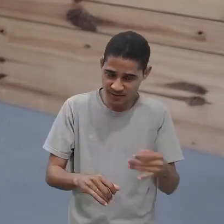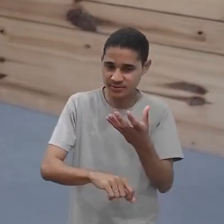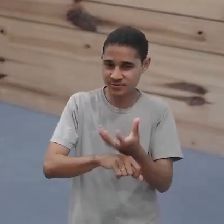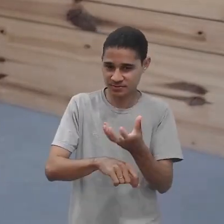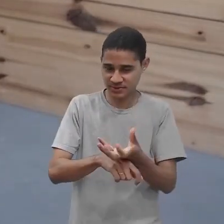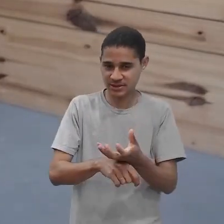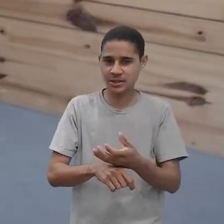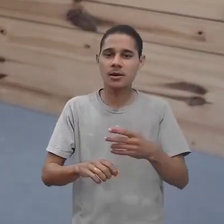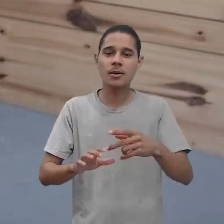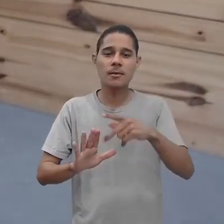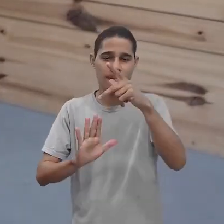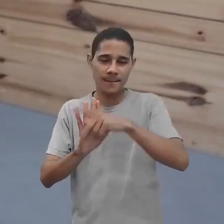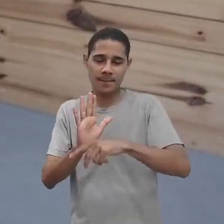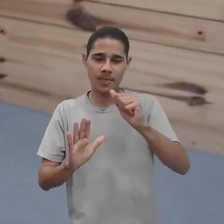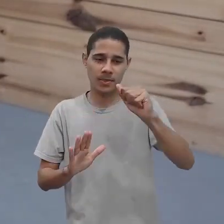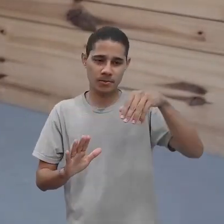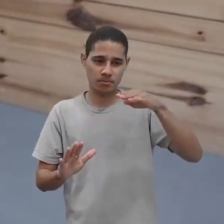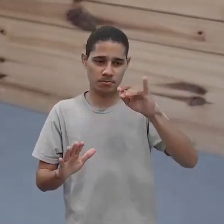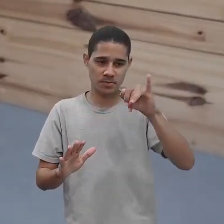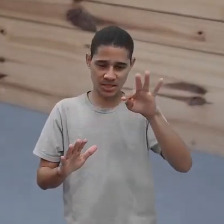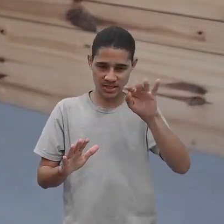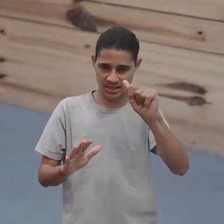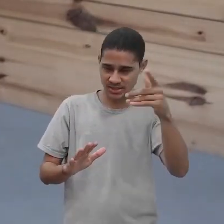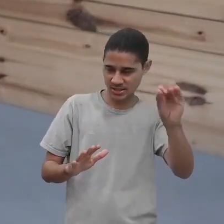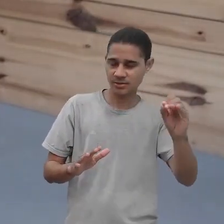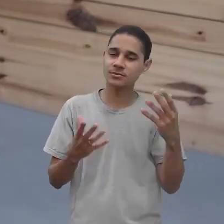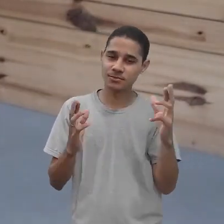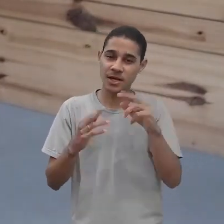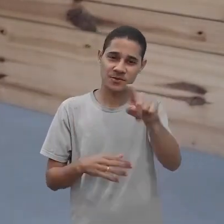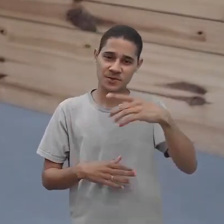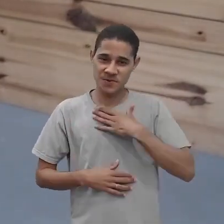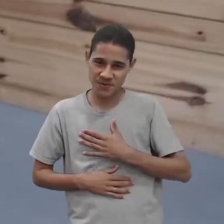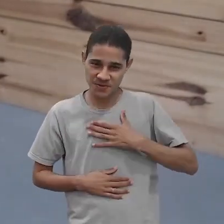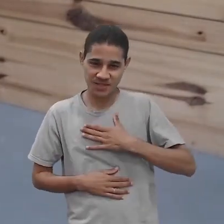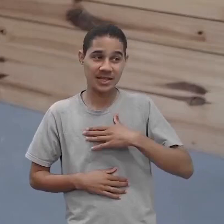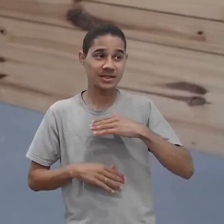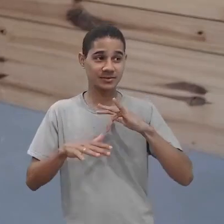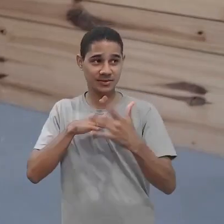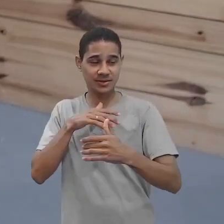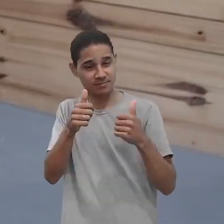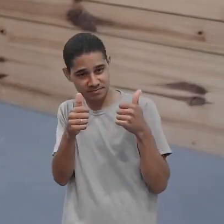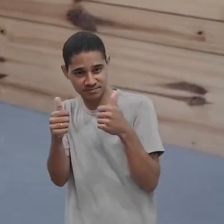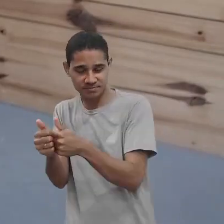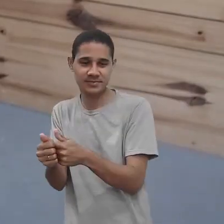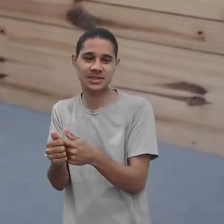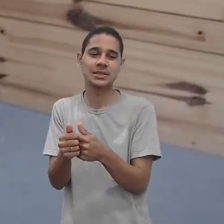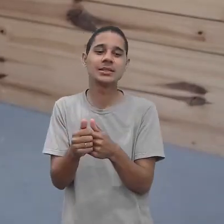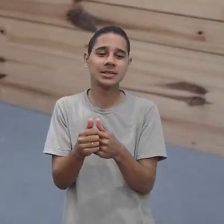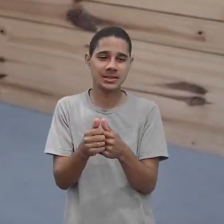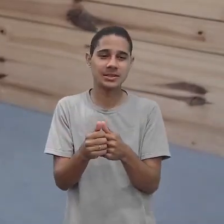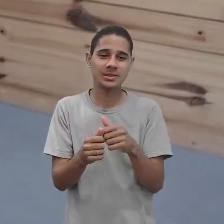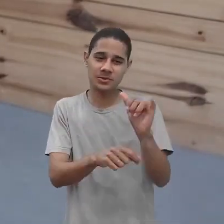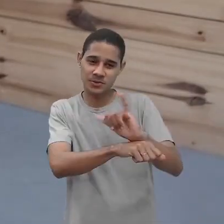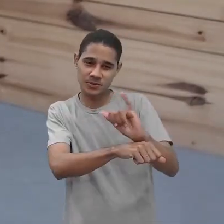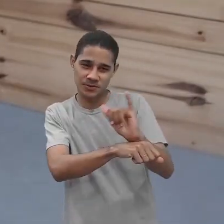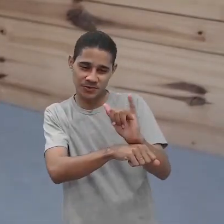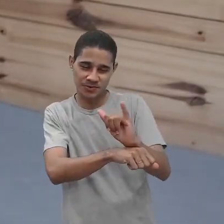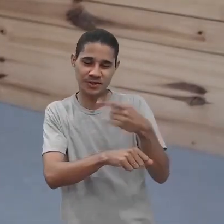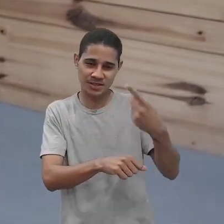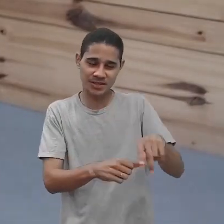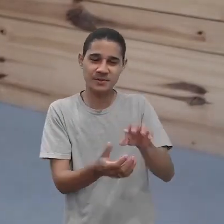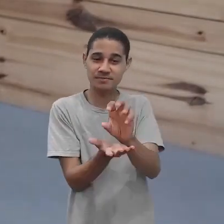de Ambientação, espero que você tenha gostado. Segue lá as nossas redes sociais, o canal do YouTube aí da nossa escola, da